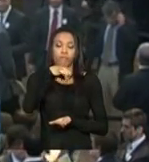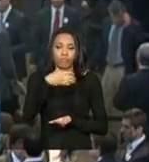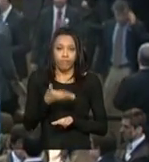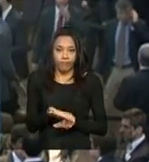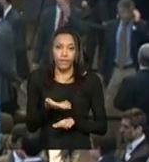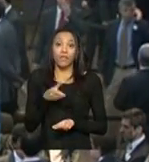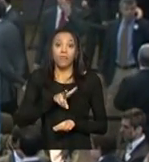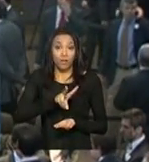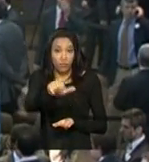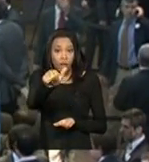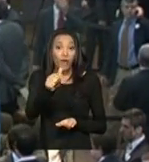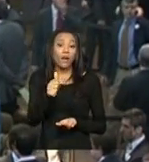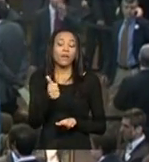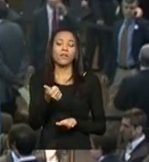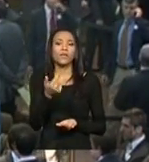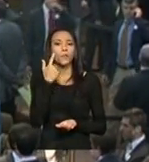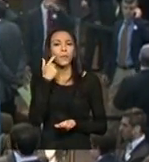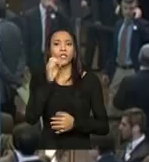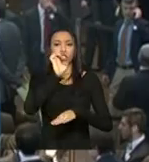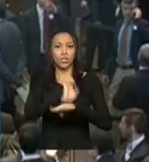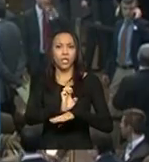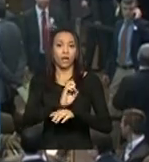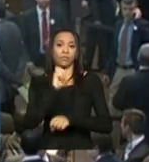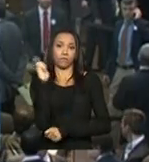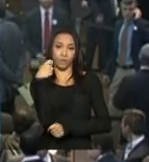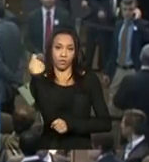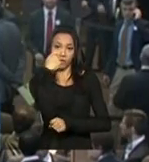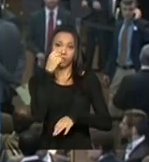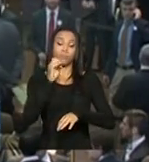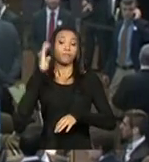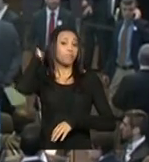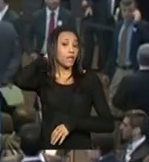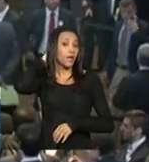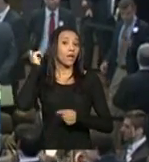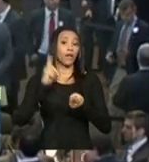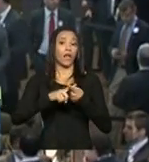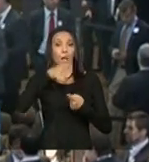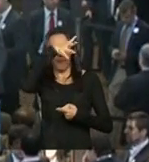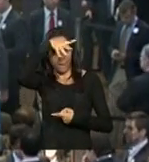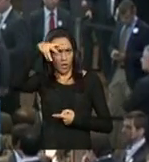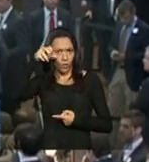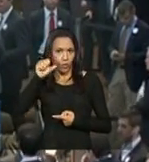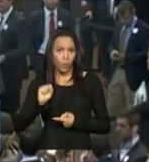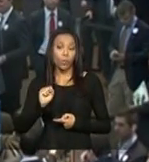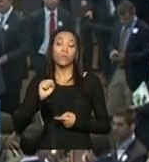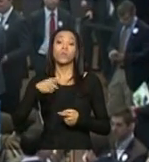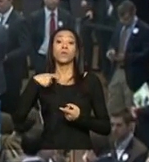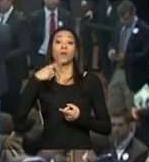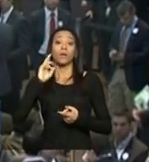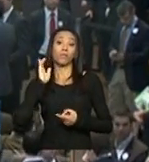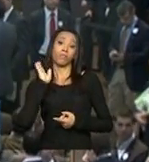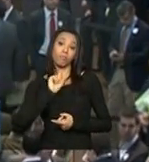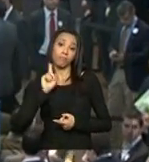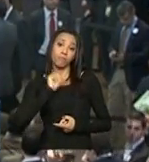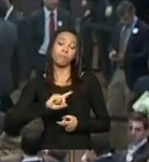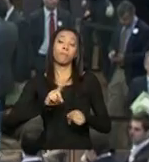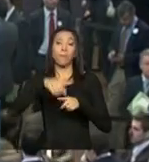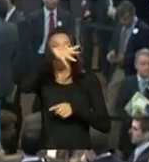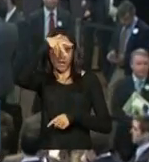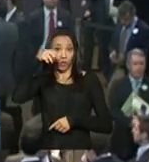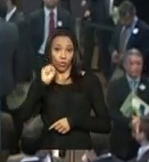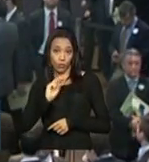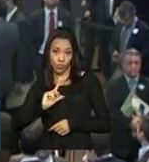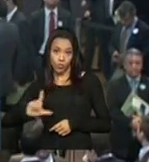São lotes que vão contemplar os estados do Rio Grande do Sul, Pará, Mato Grosso, Minas Gerais, Mato Grosso do